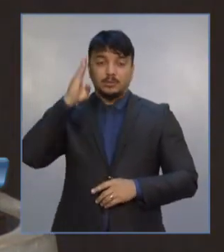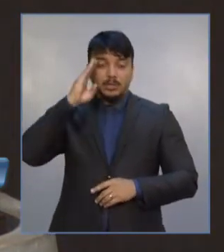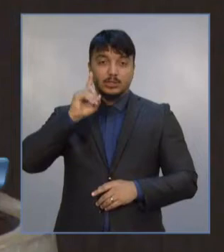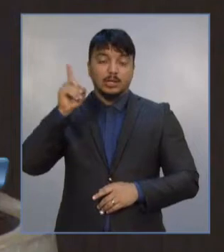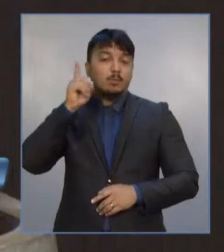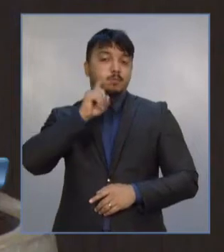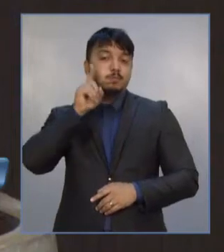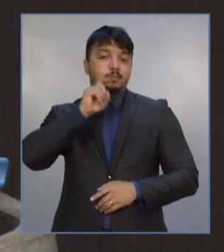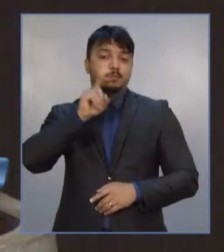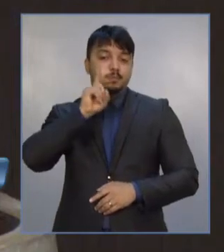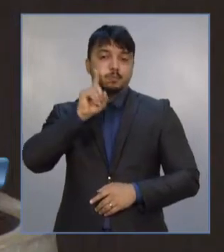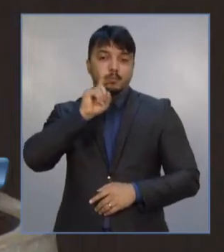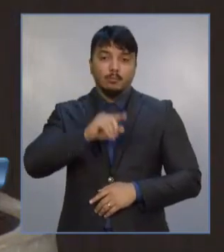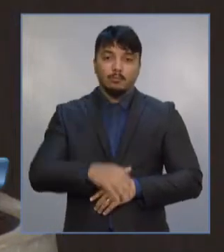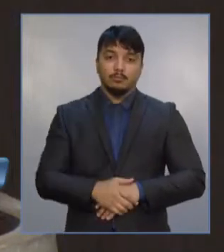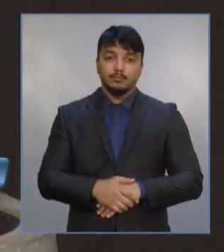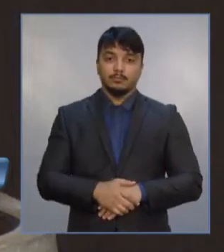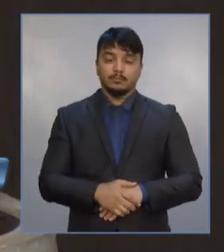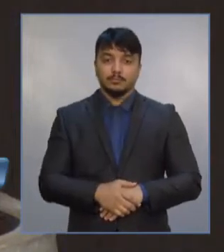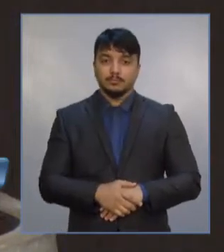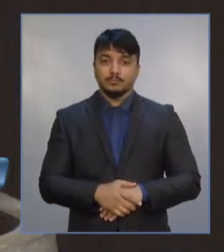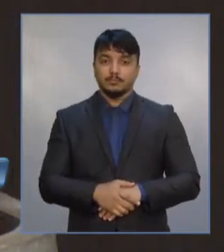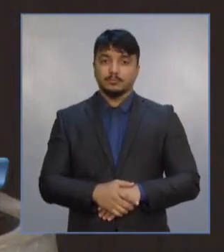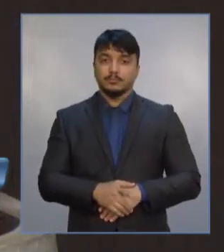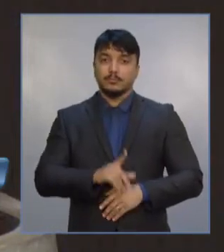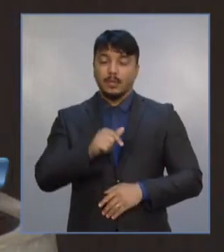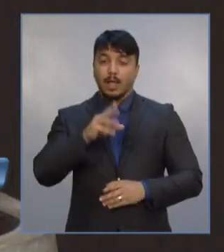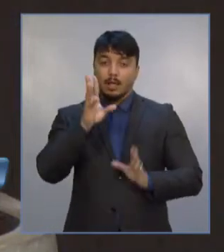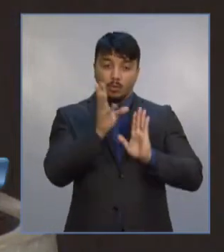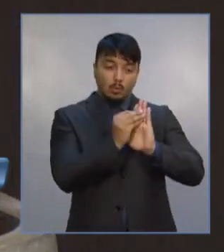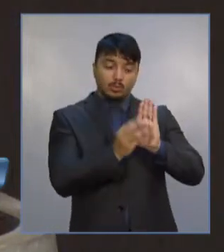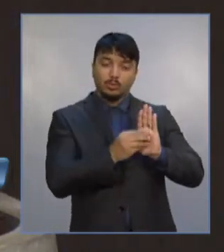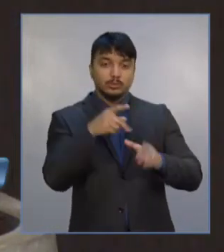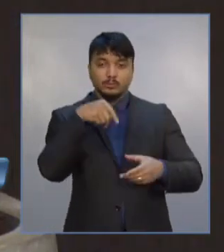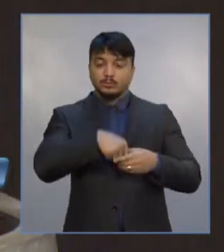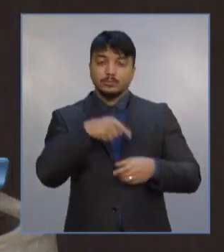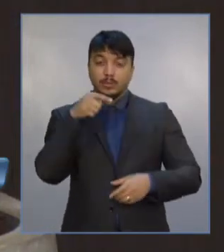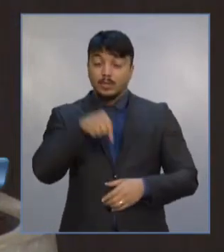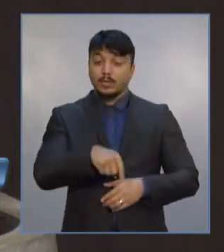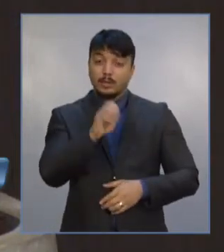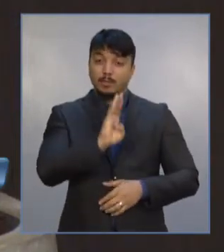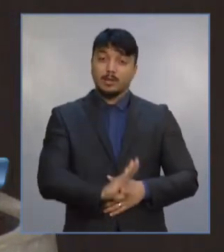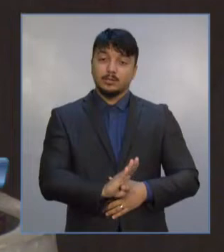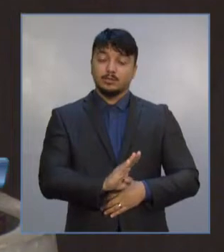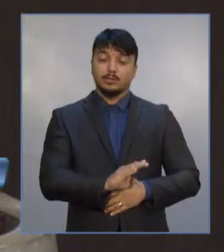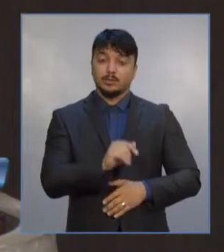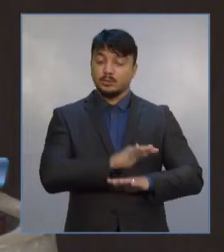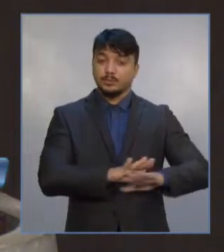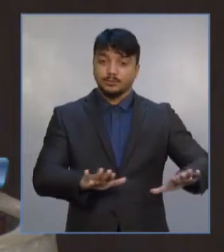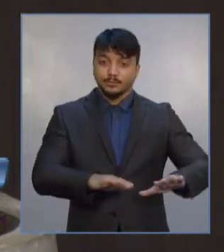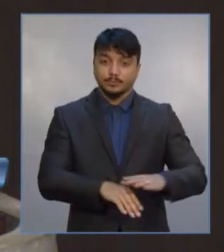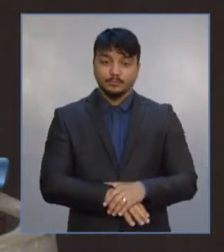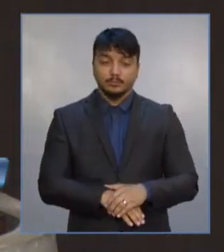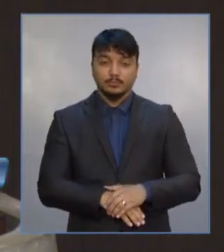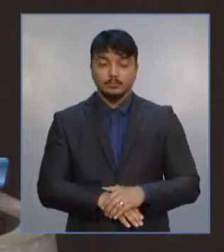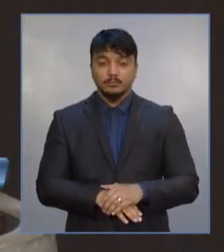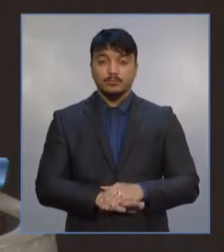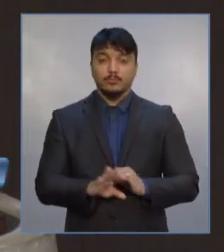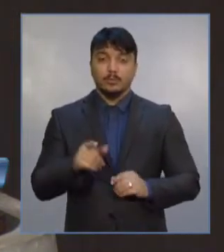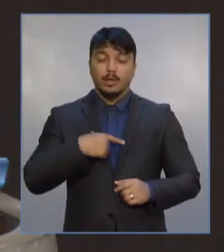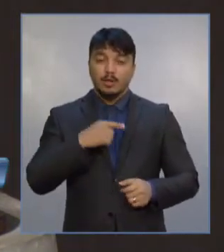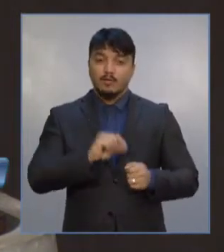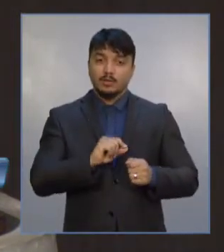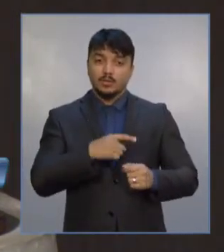Esse é o conteúdo central do golpe civil-militar de 64. Ele não foi